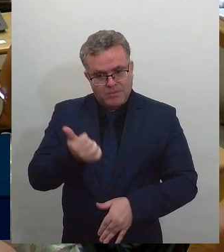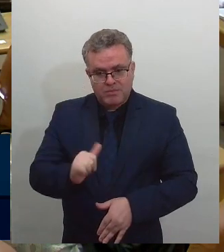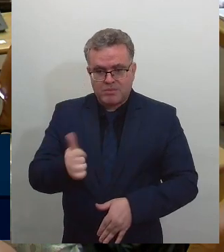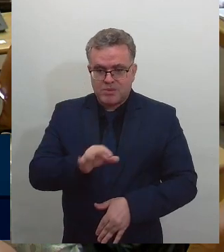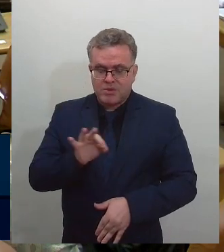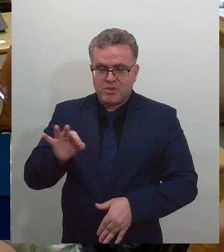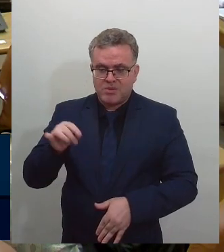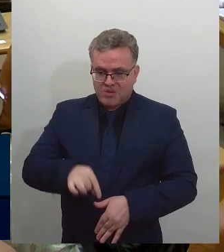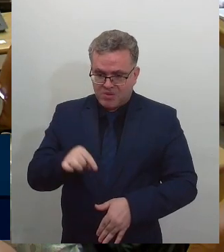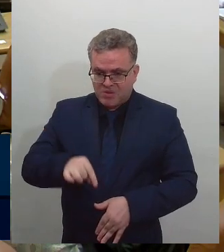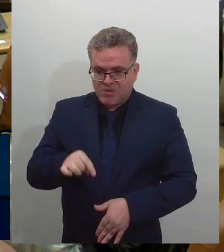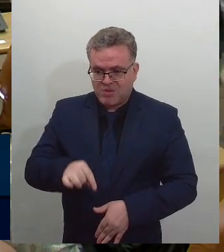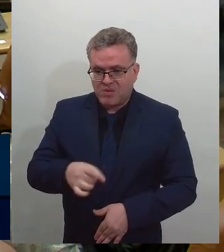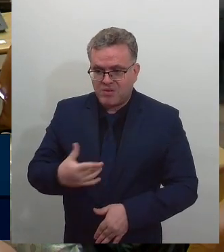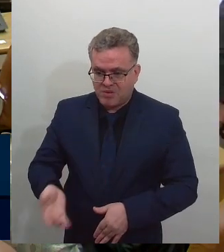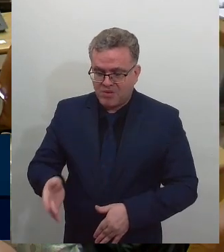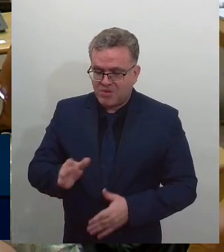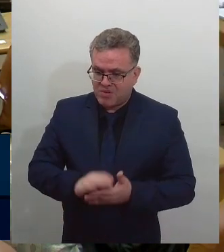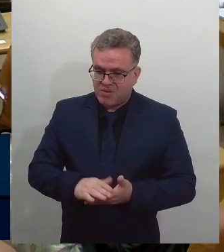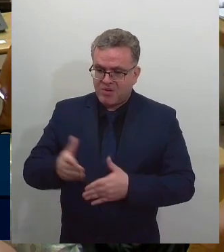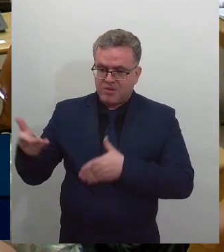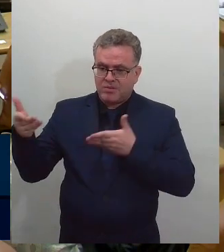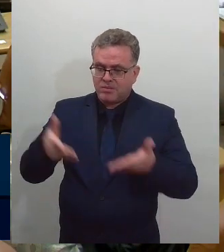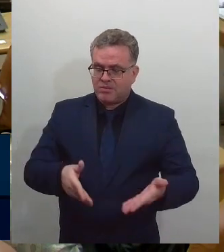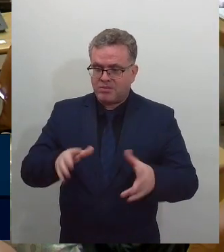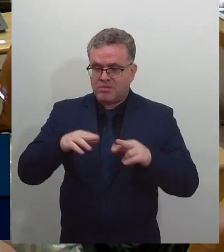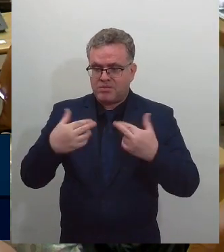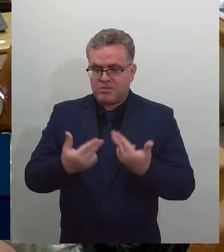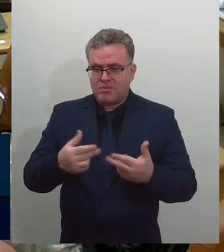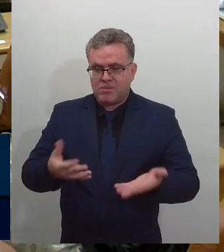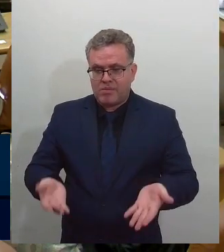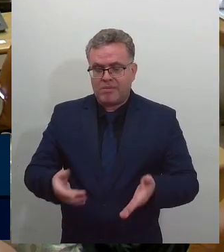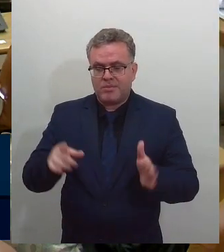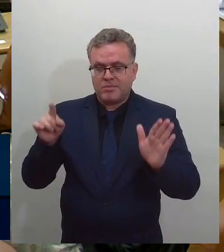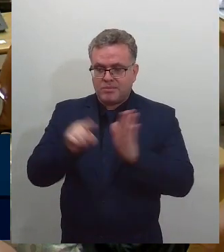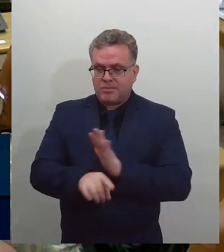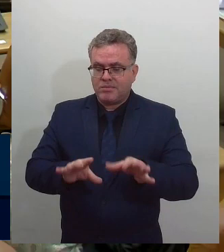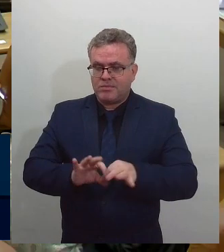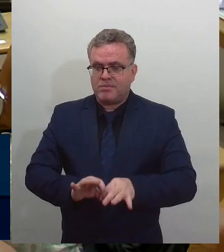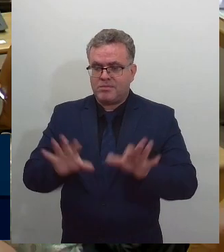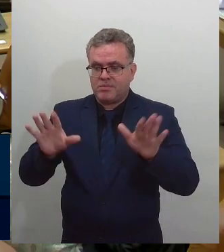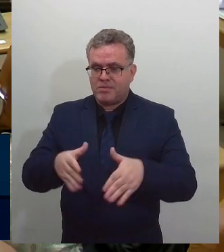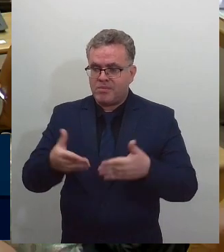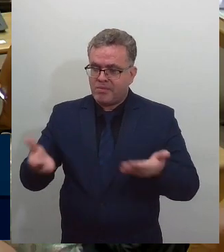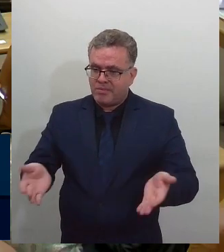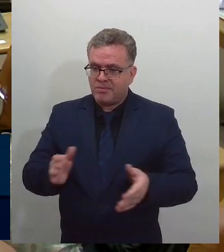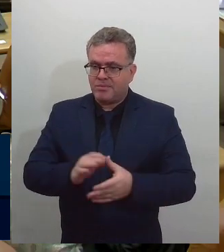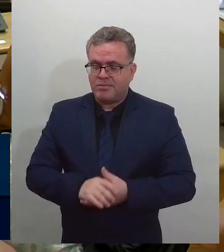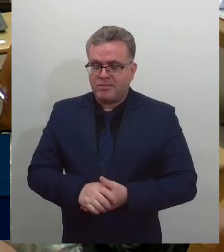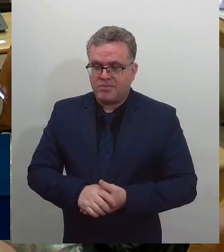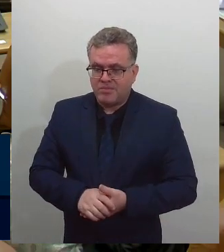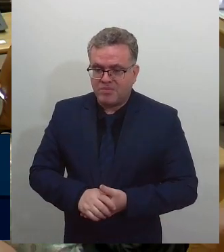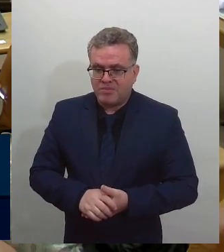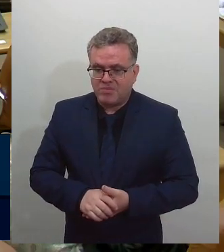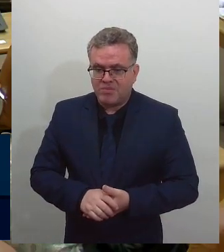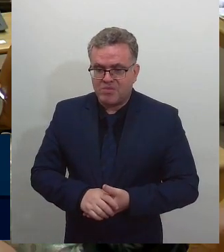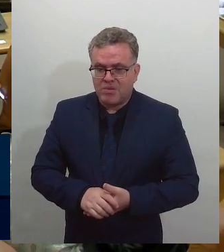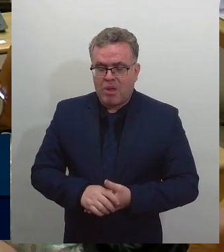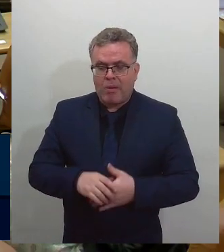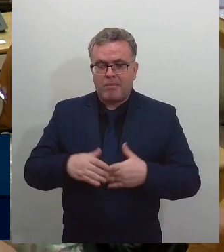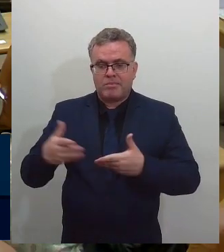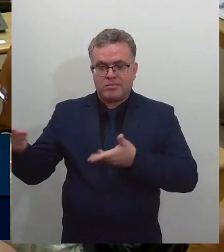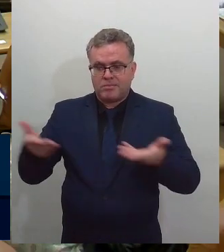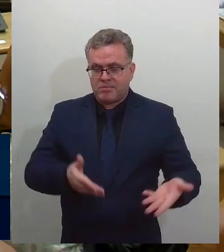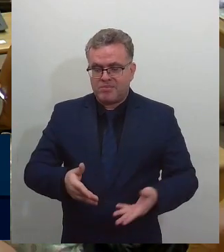quiser participar da reunião, já pode fazer o questionamento. Então, às 11 horas no gabinete da presidência. Com a palavra, deputada Linda Brasil.